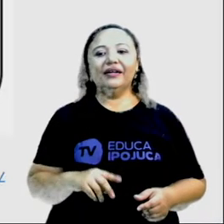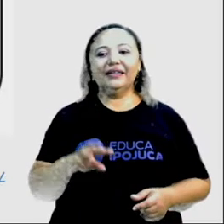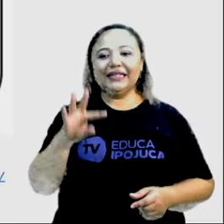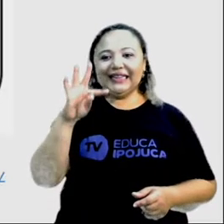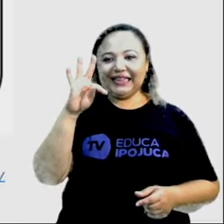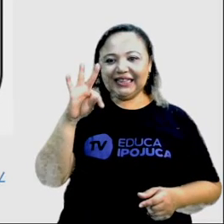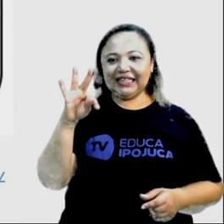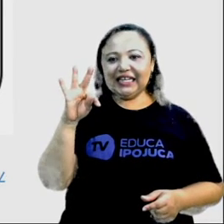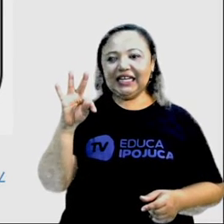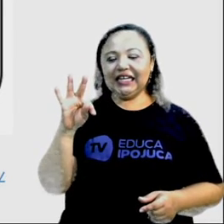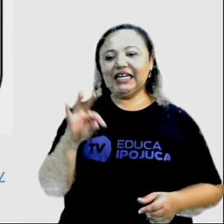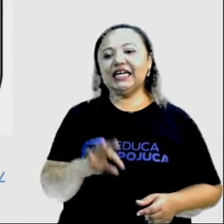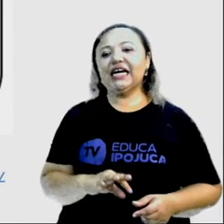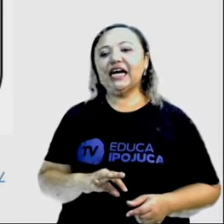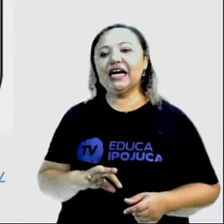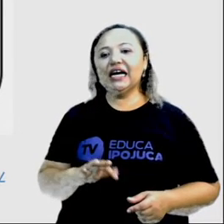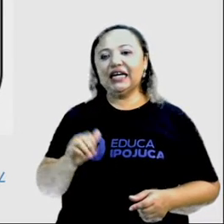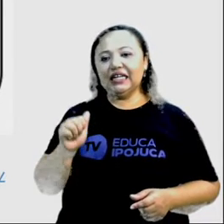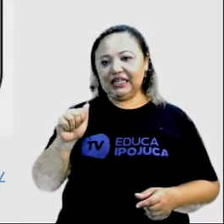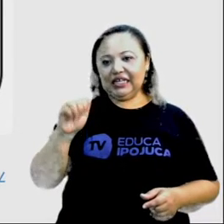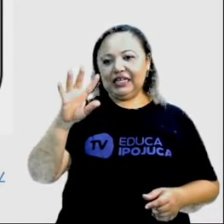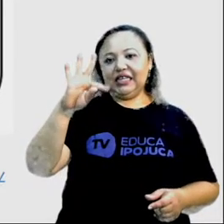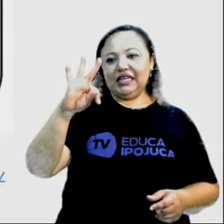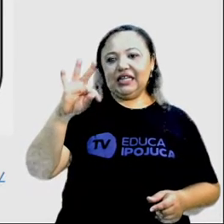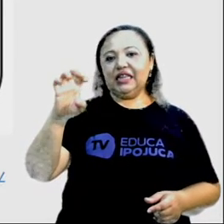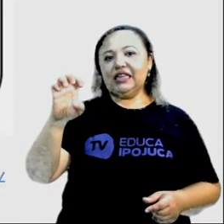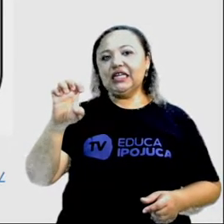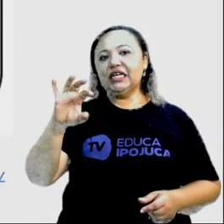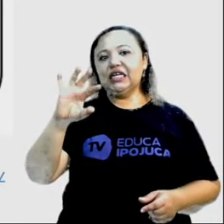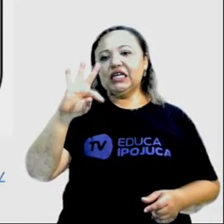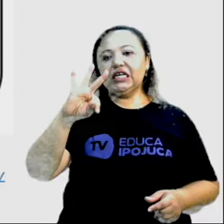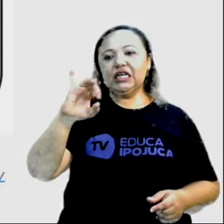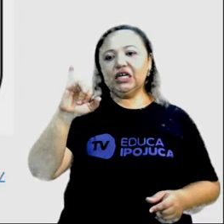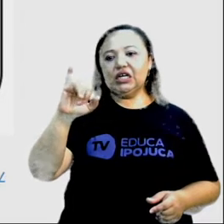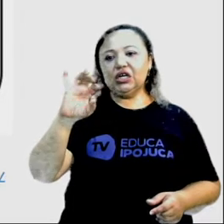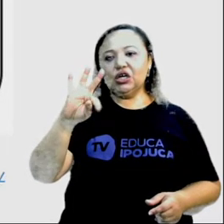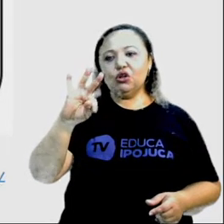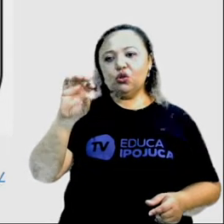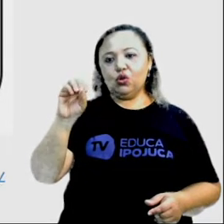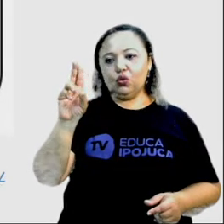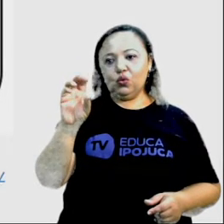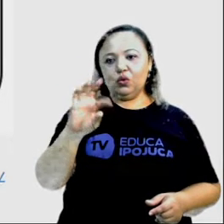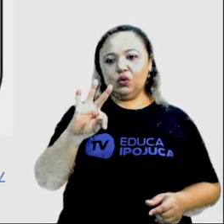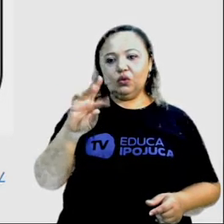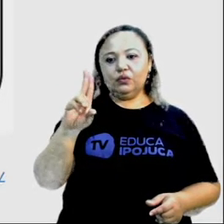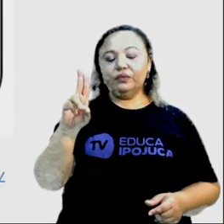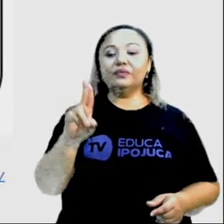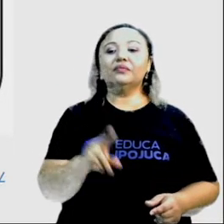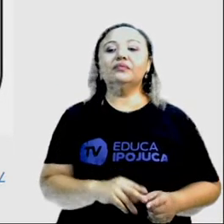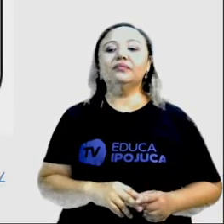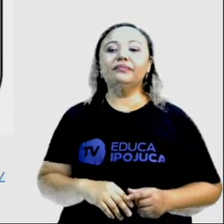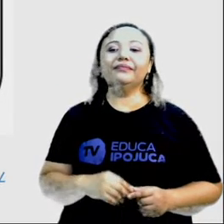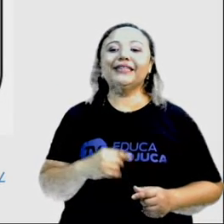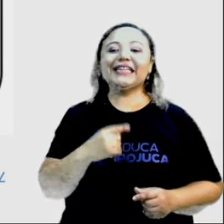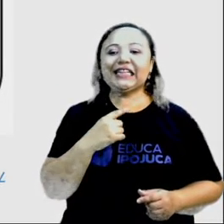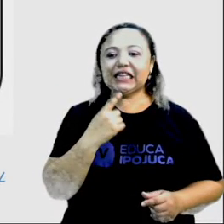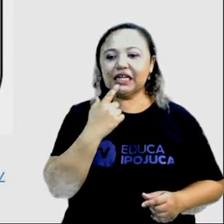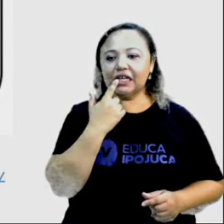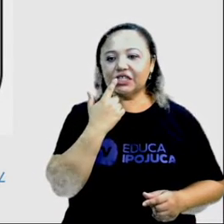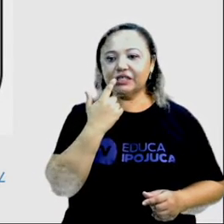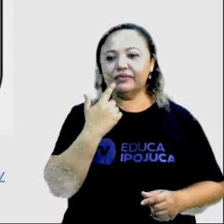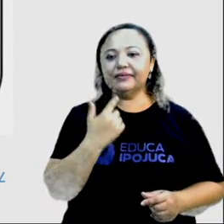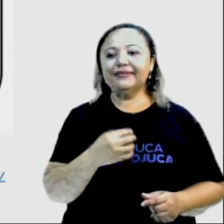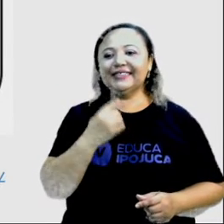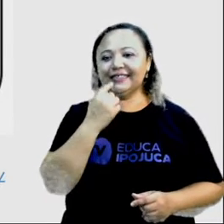T, T, tá, té, ti, to, tu. Meio que prendemos a